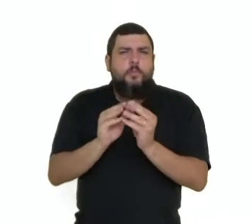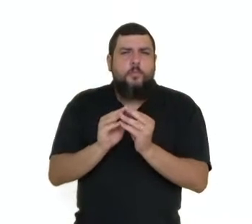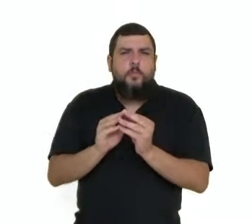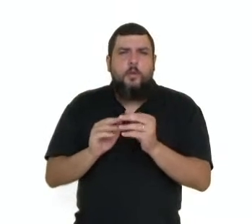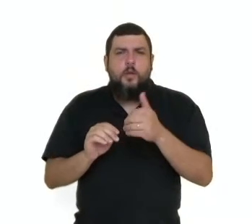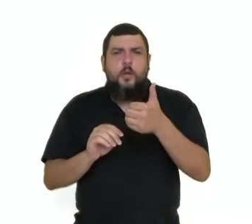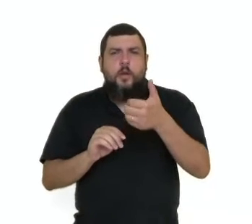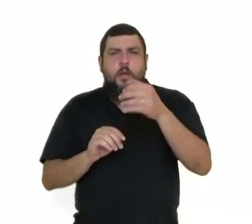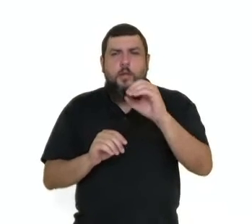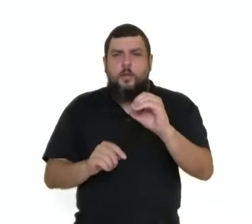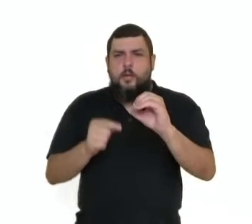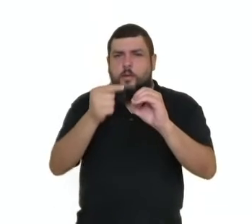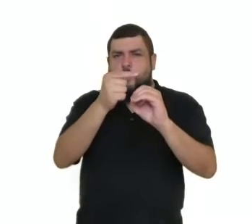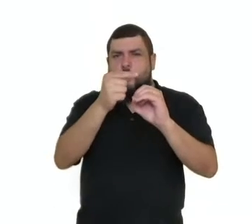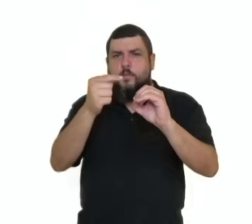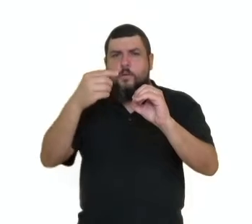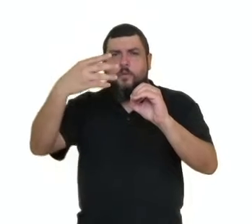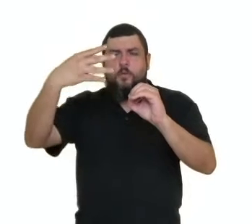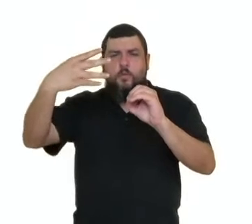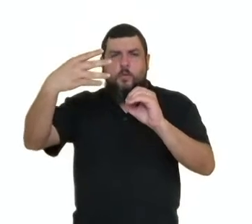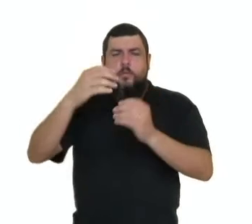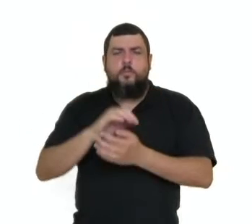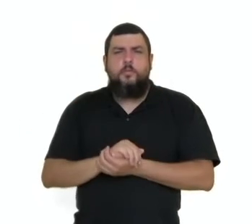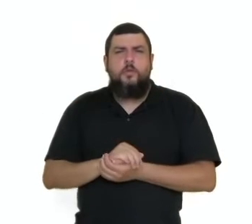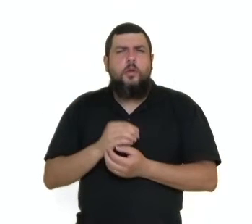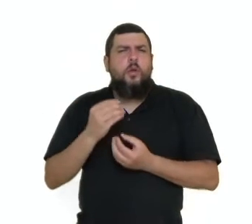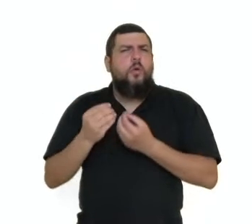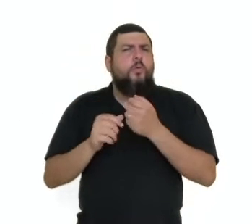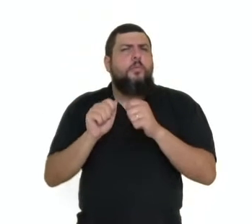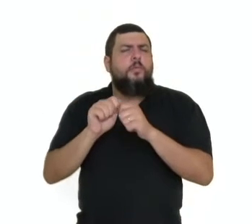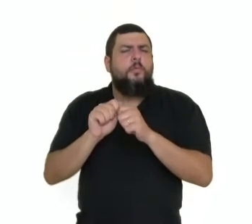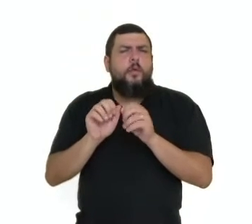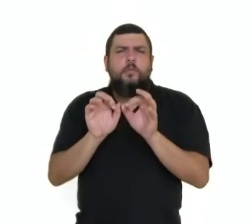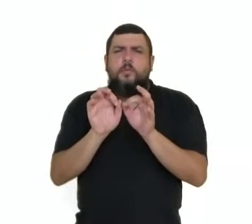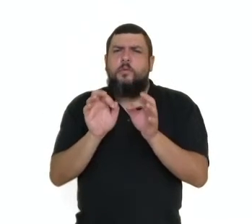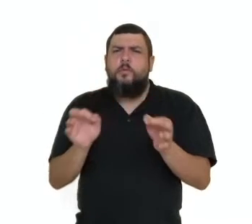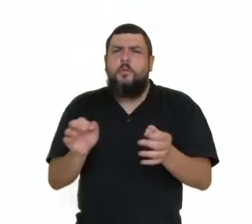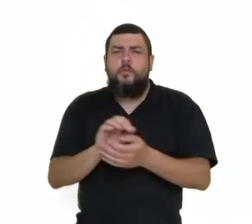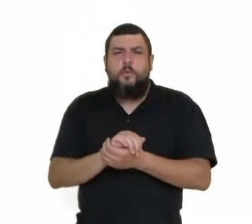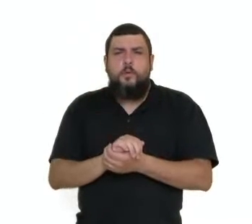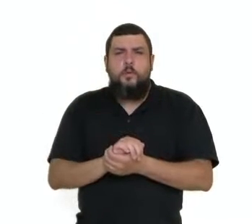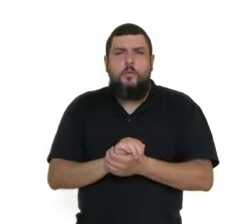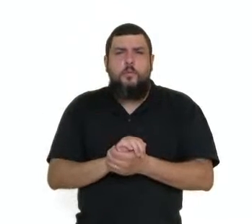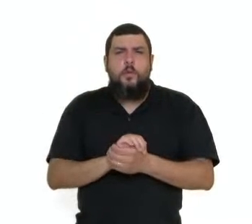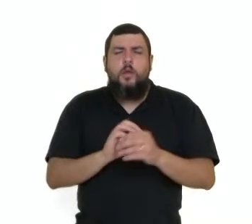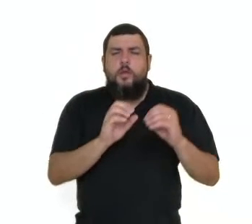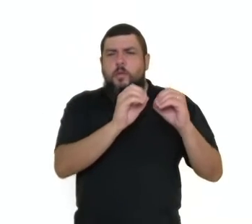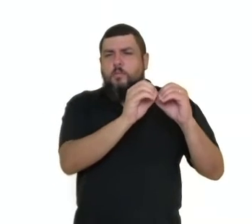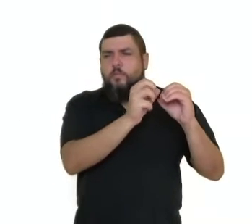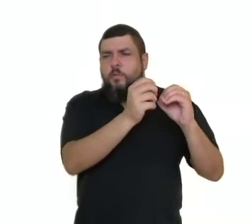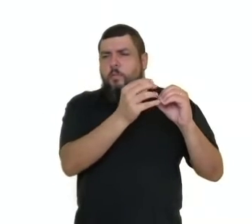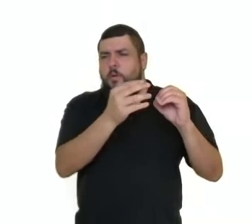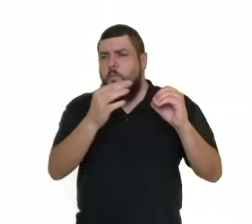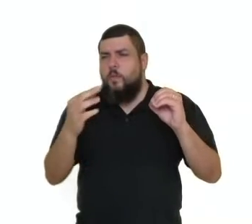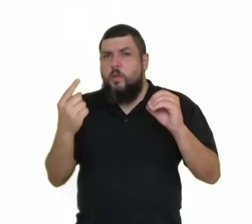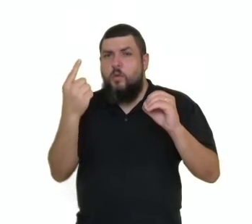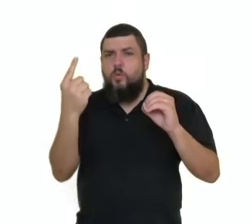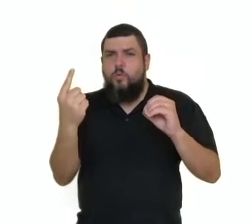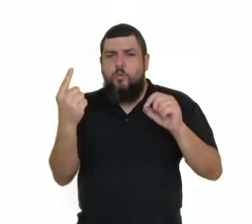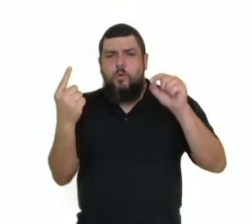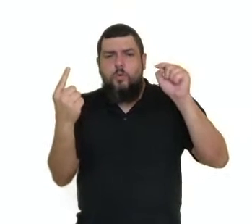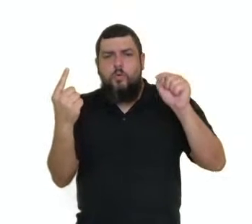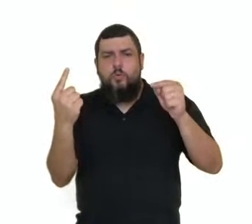4 quilos, né? Lembrando como é que eu faço isso? Muito simples, prof. Eu ando 4 casinhas até formar o 1, que é o número que tem aqui na frente. 1, 2, 3,